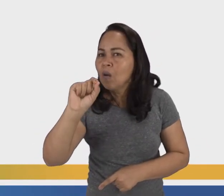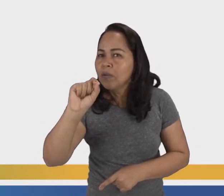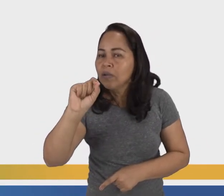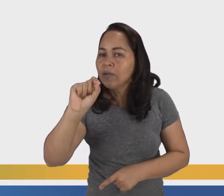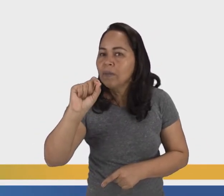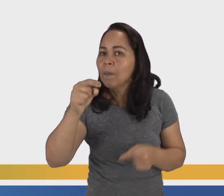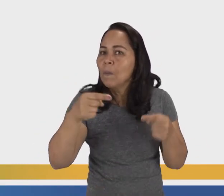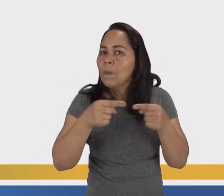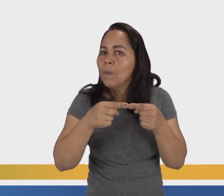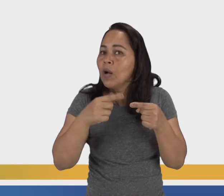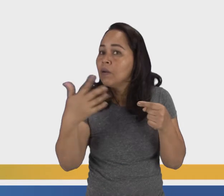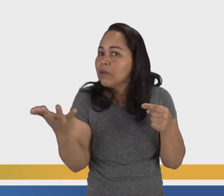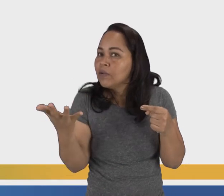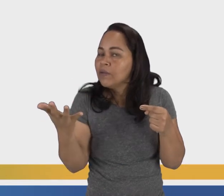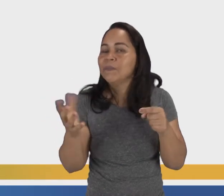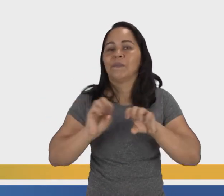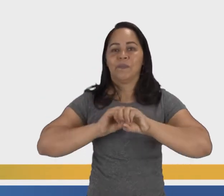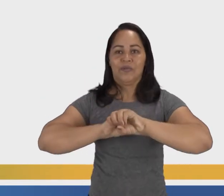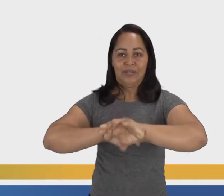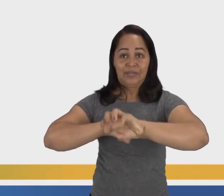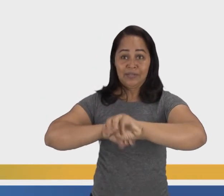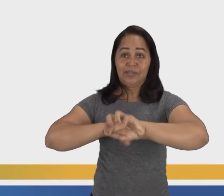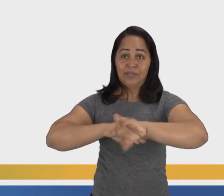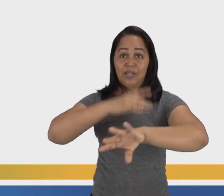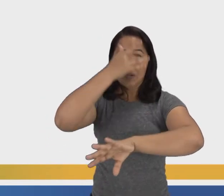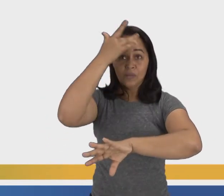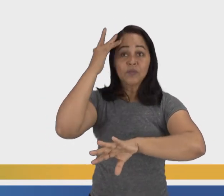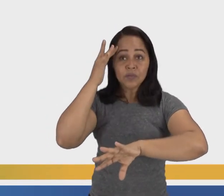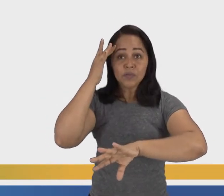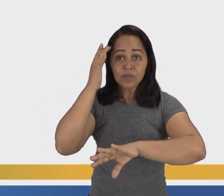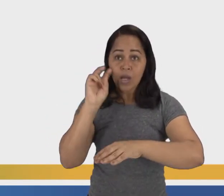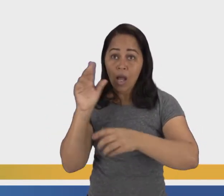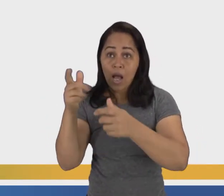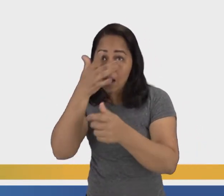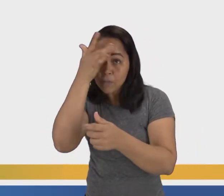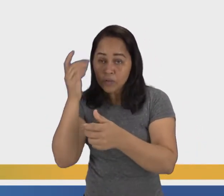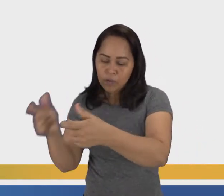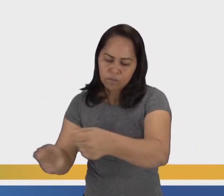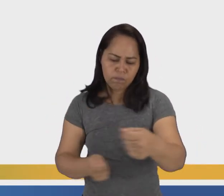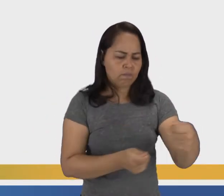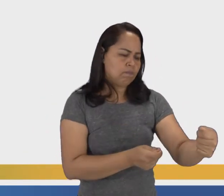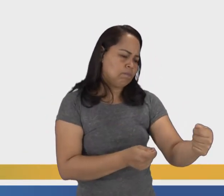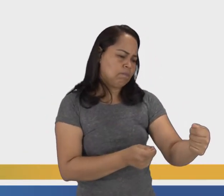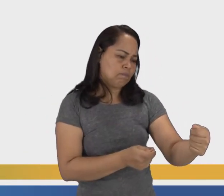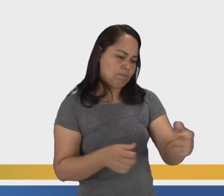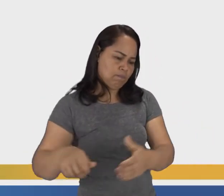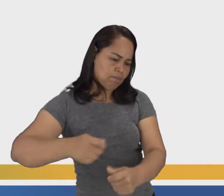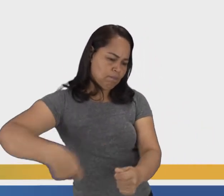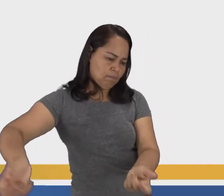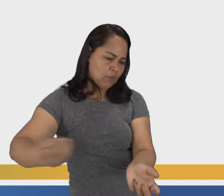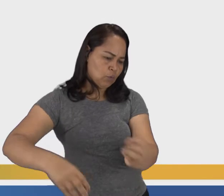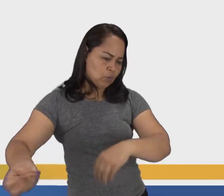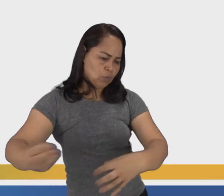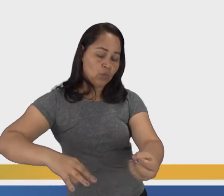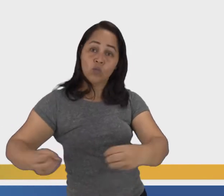pessoas como preparar determinado prato. Então a finalidade dele é ensinar o preparo de pratos.